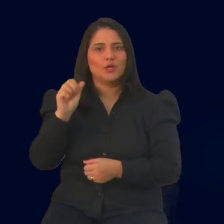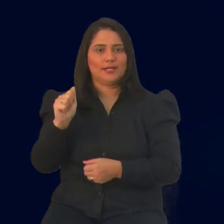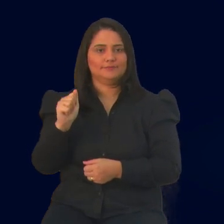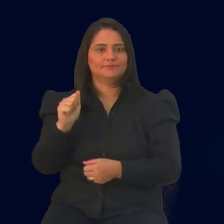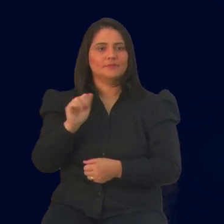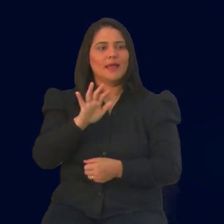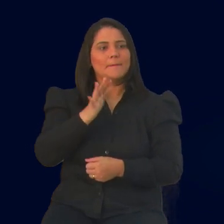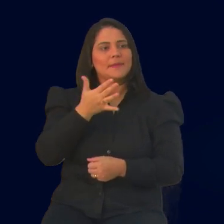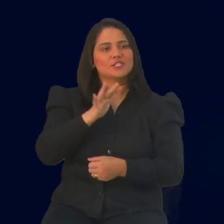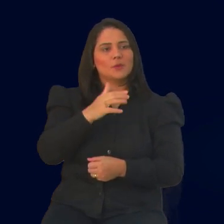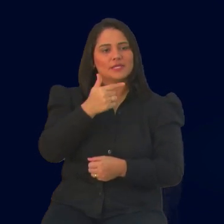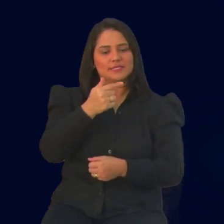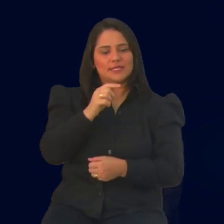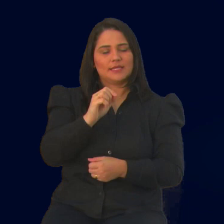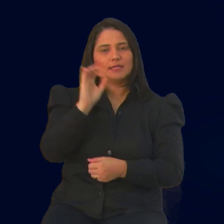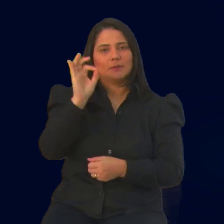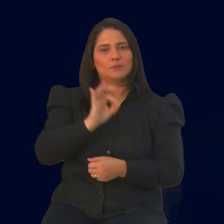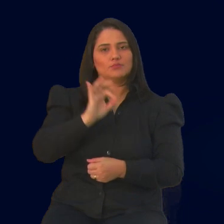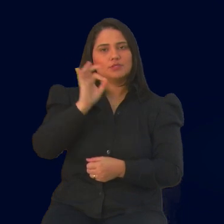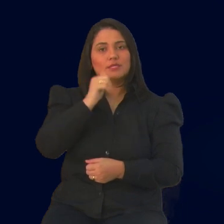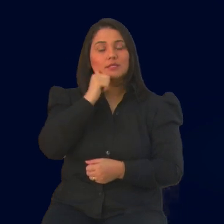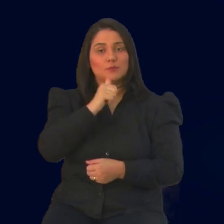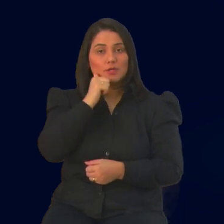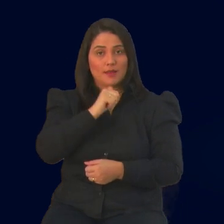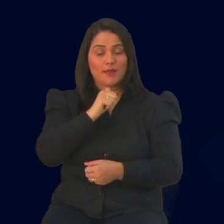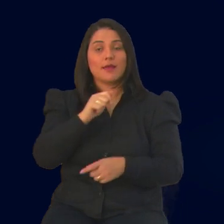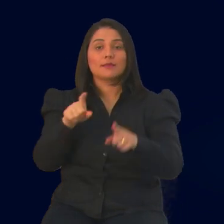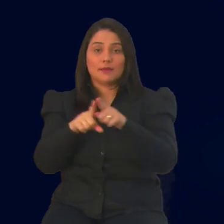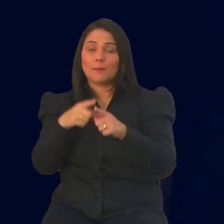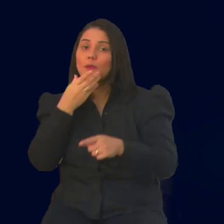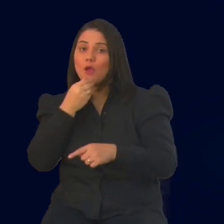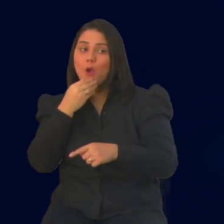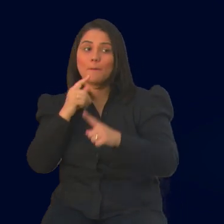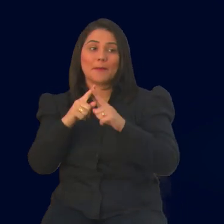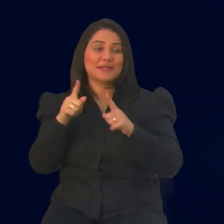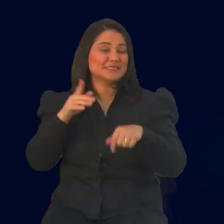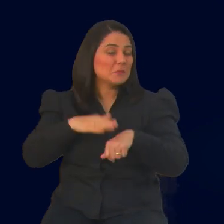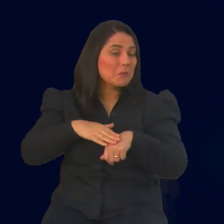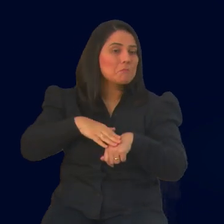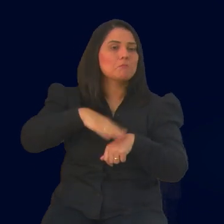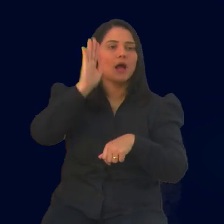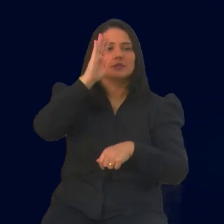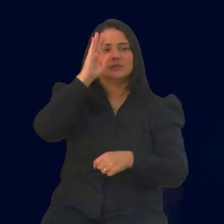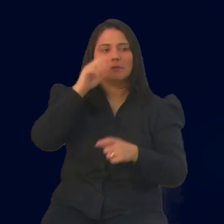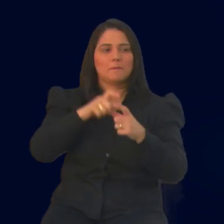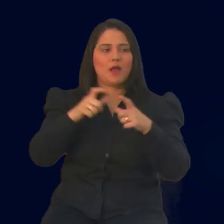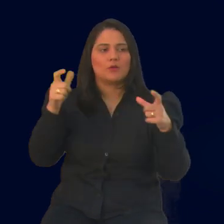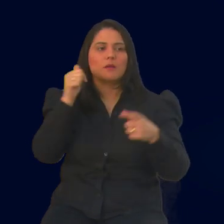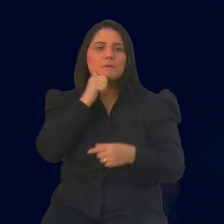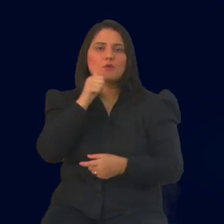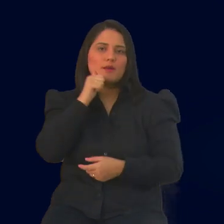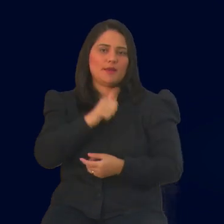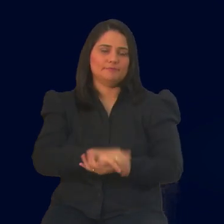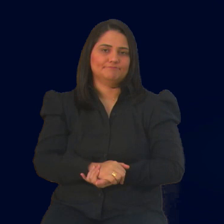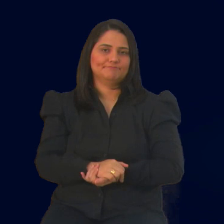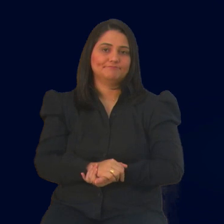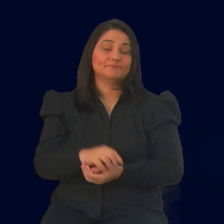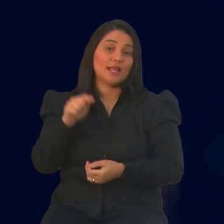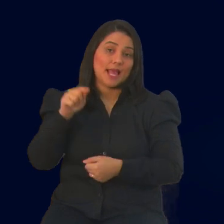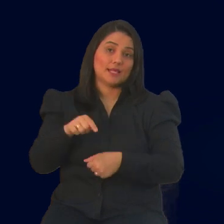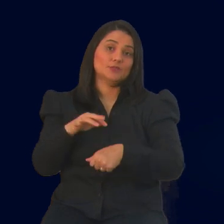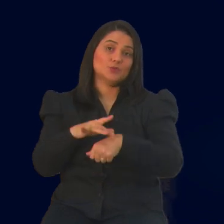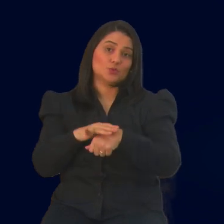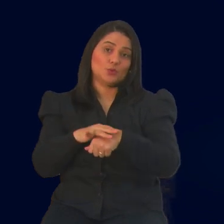das mulheres. Também acomete homens, mas muito mais em mulheres. E essa síndrome